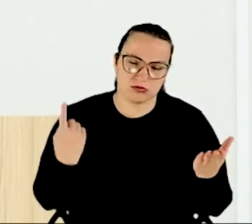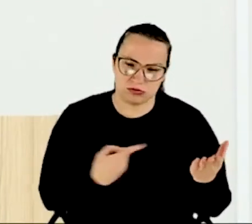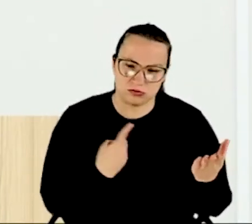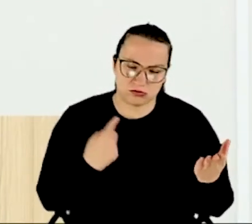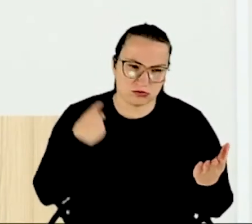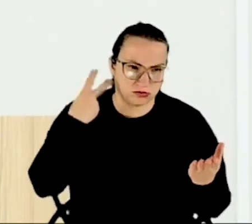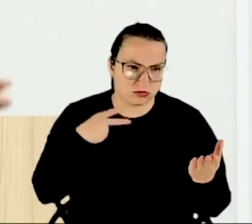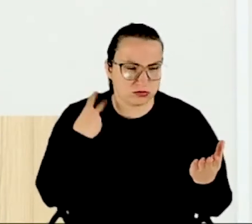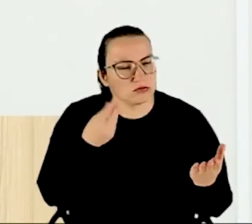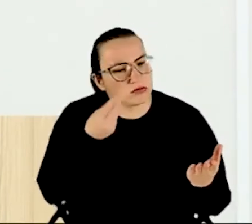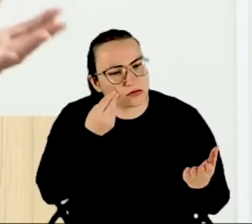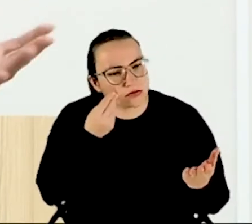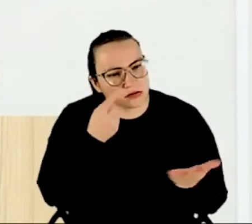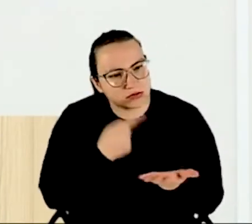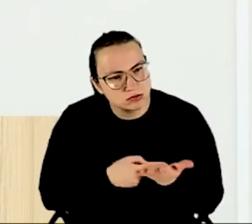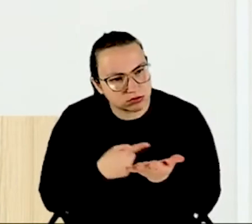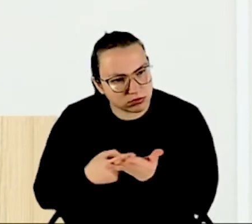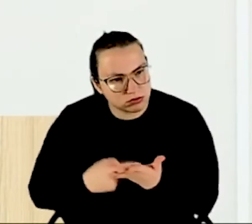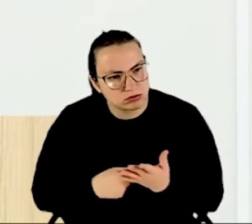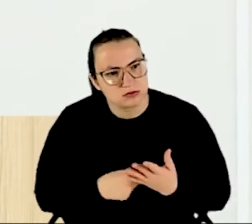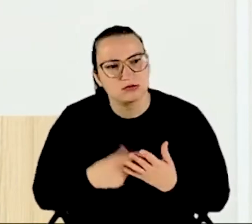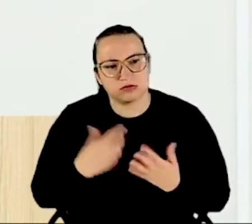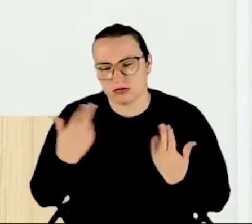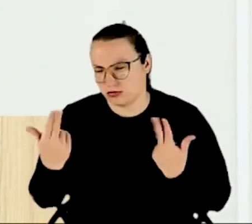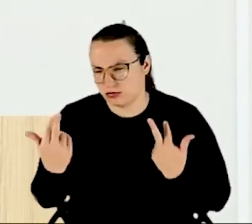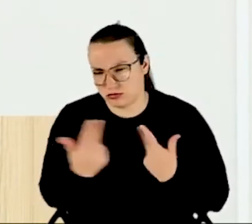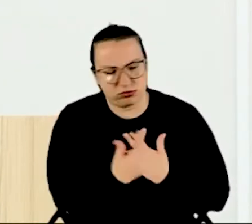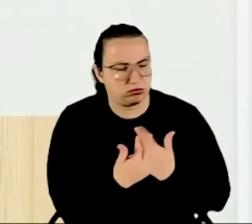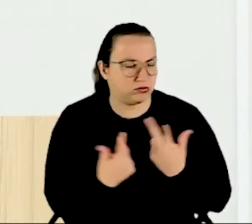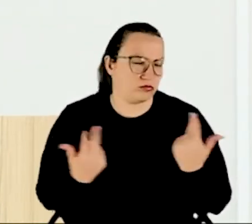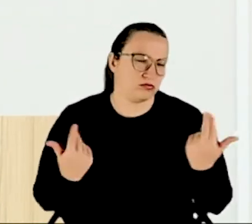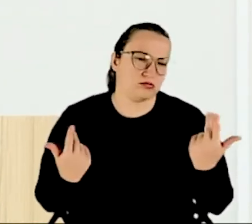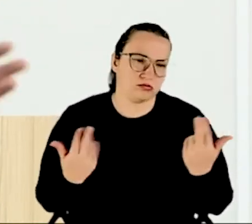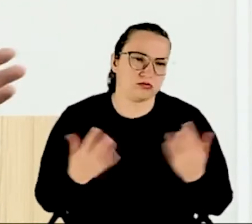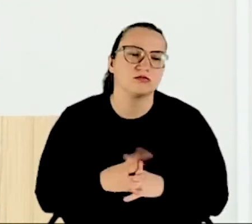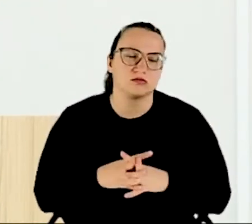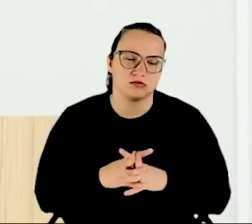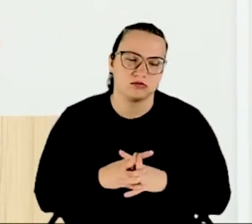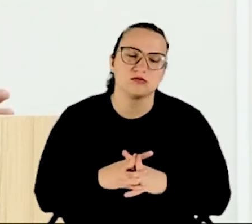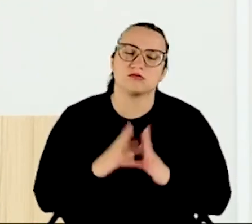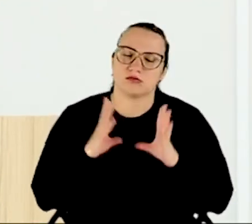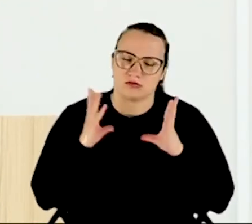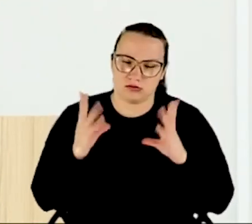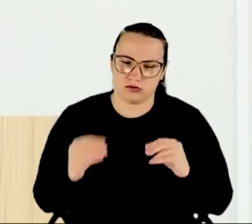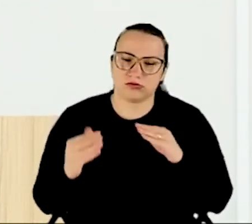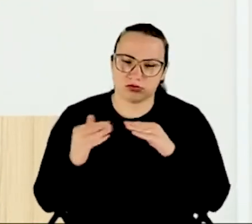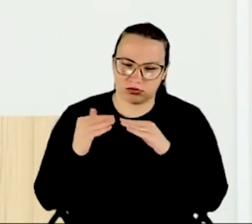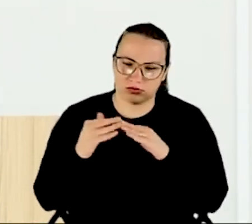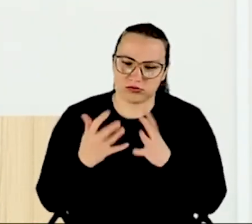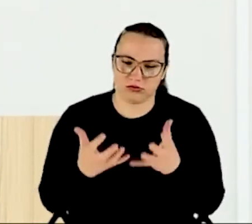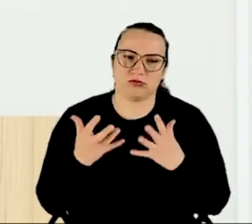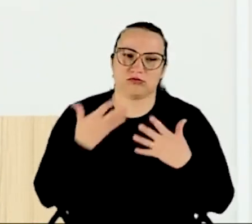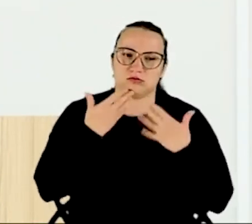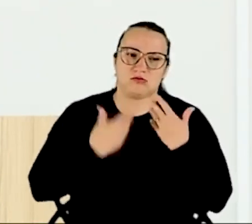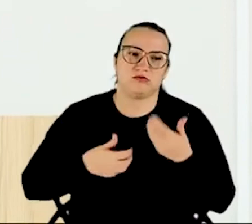achar um meio. E eu tenho certeza que todos aqui pensam dessa forma, todos quer o